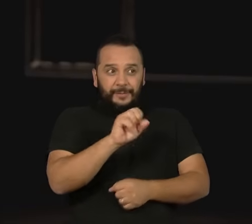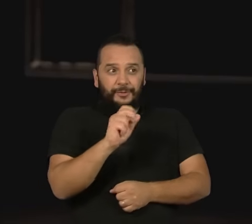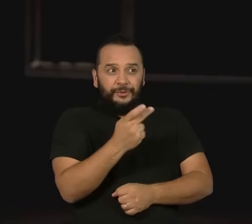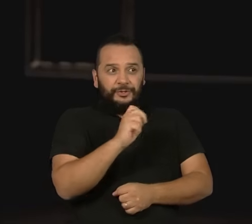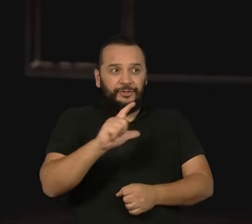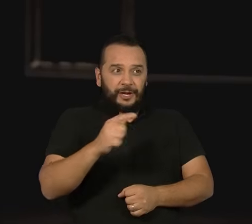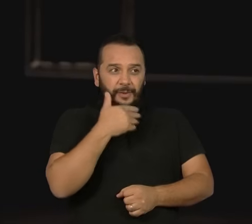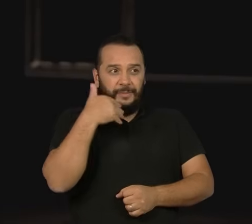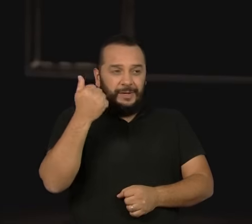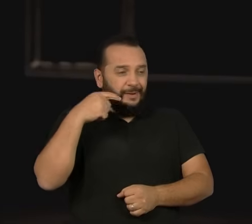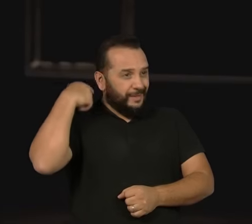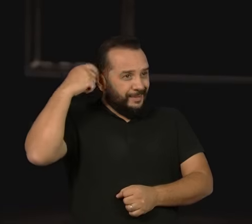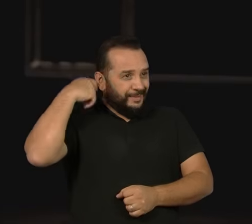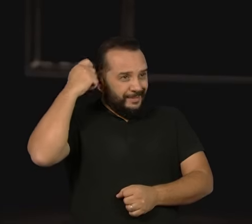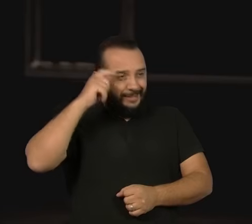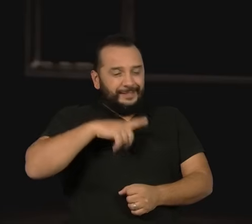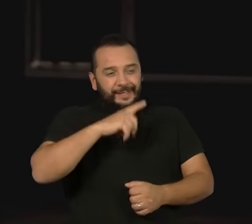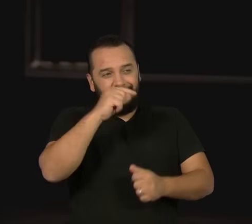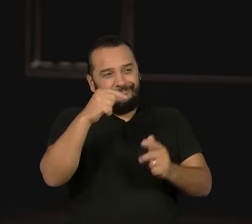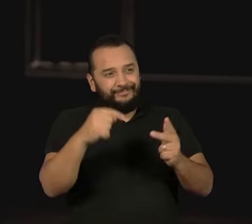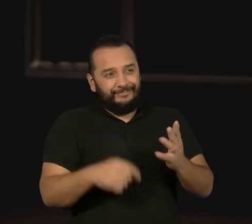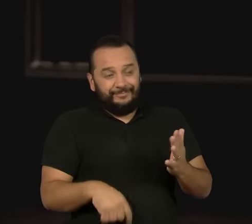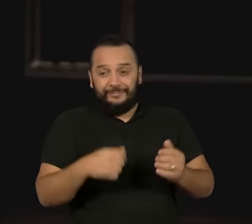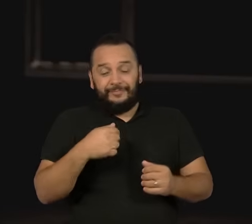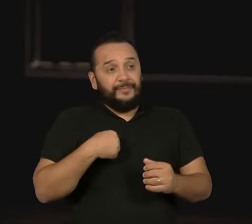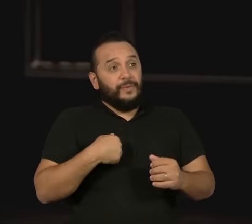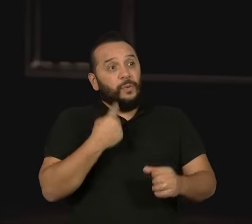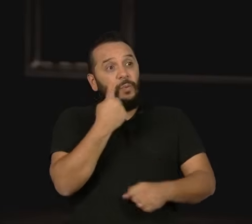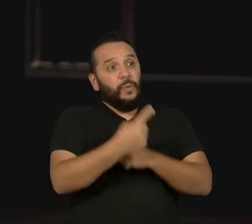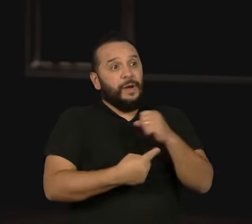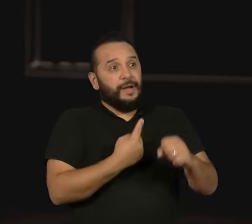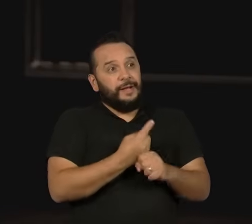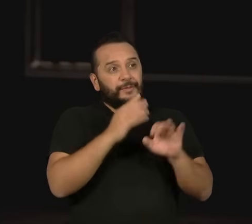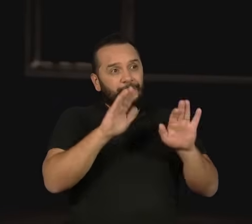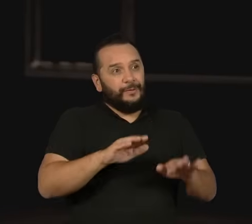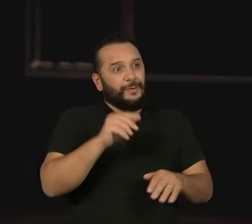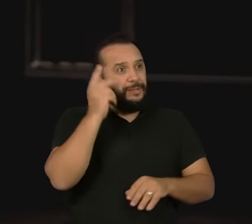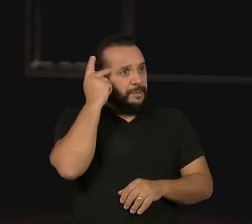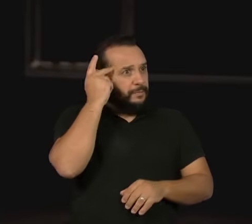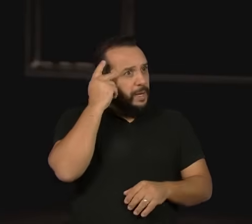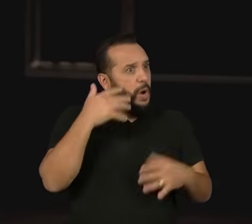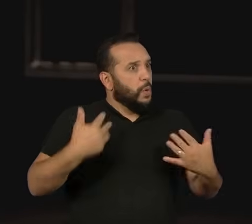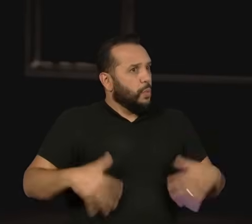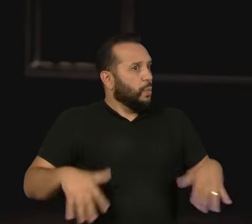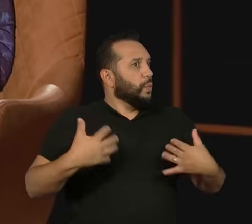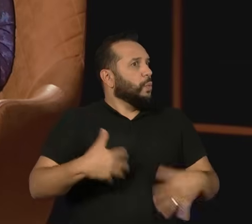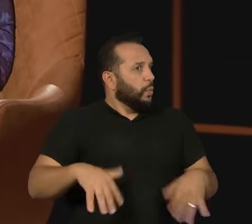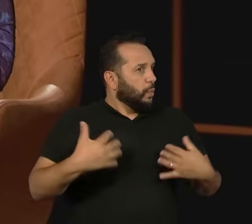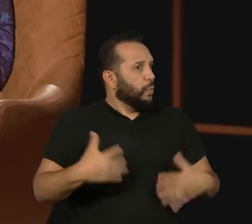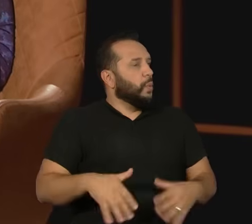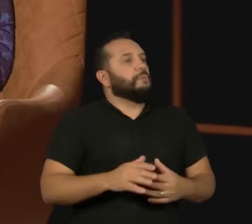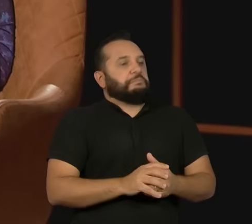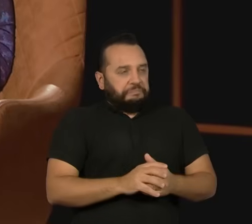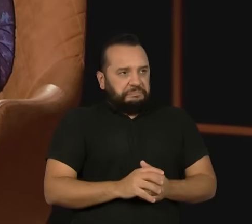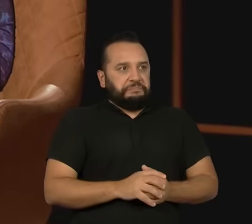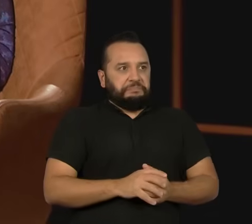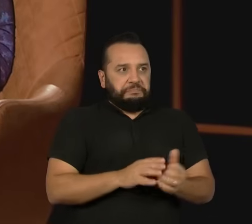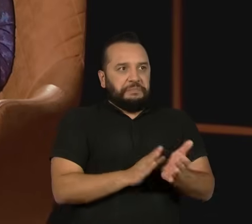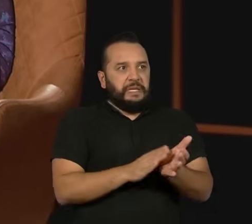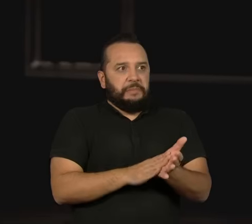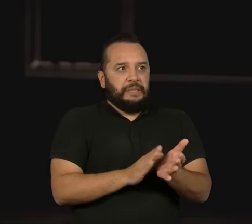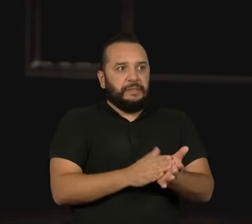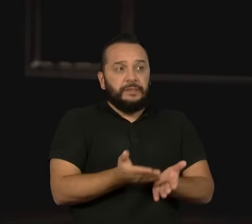atriz, dentre vários outros. 1 ano de temporada em São Paulo, que é um feito nos dias de hoje, né? É o seu